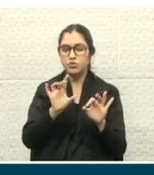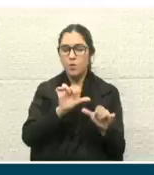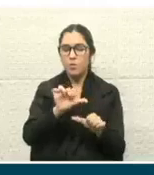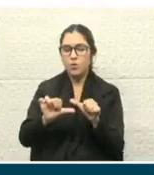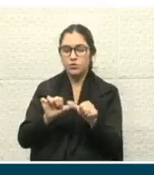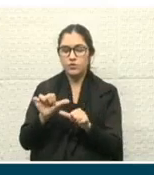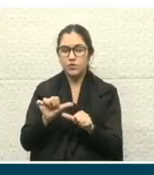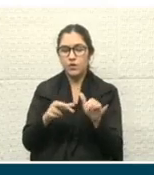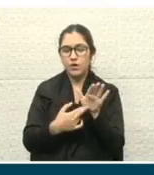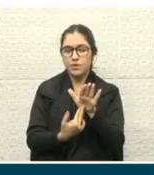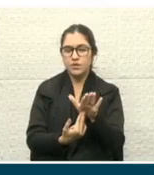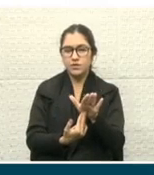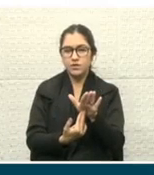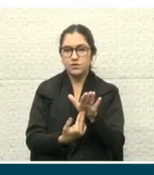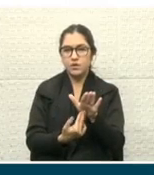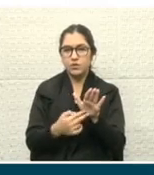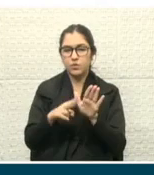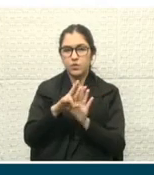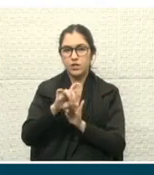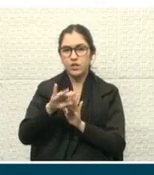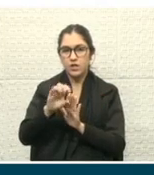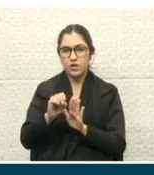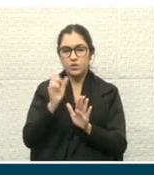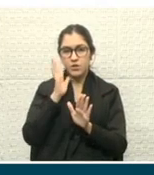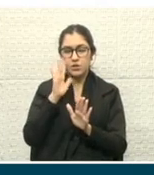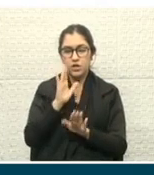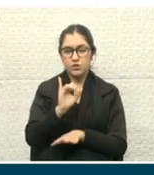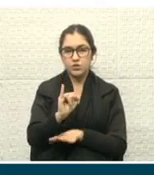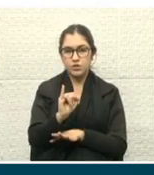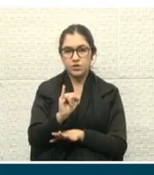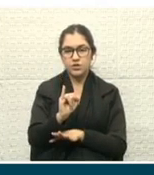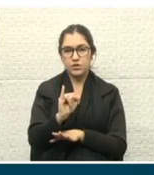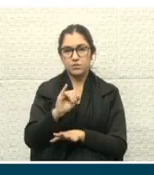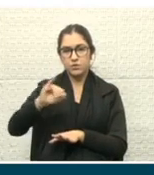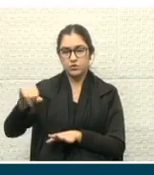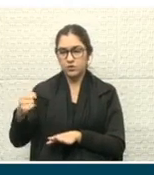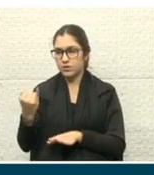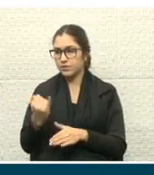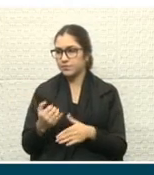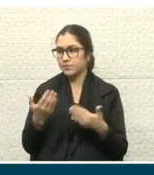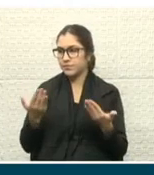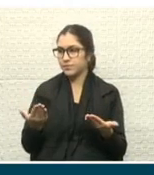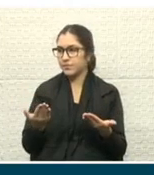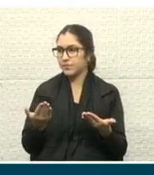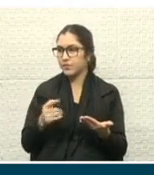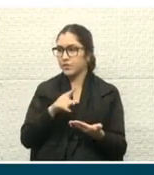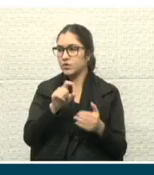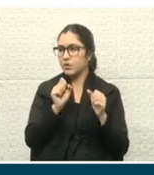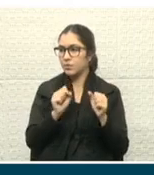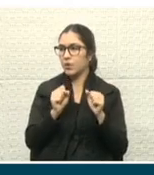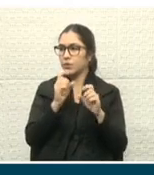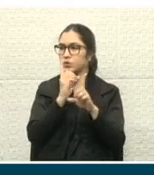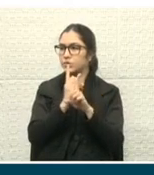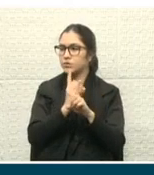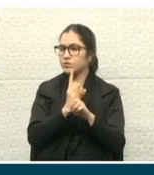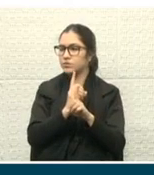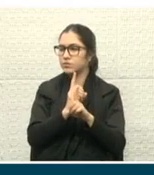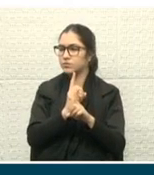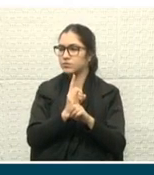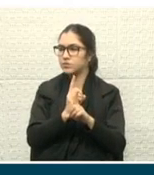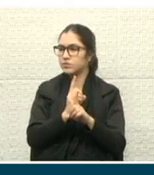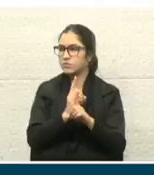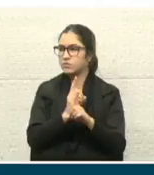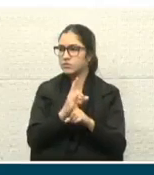modifiquei a representação da unidade imaginária de i para j. Então, você pode encontrar